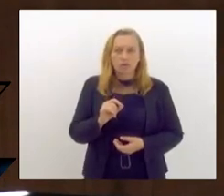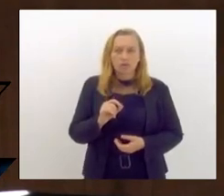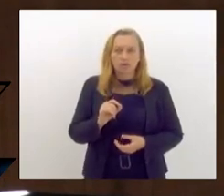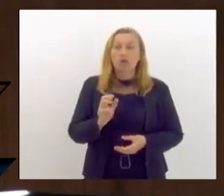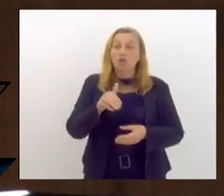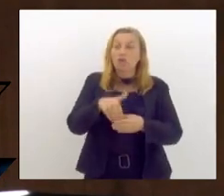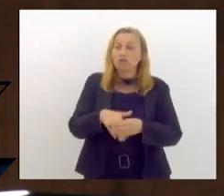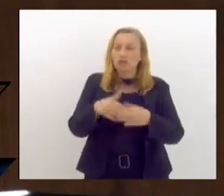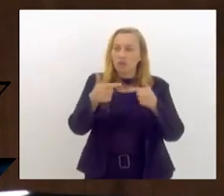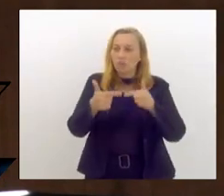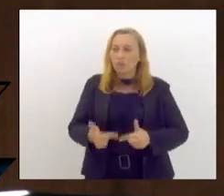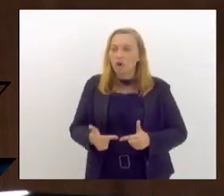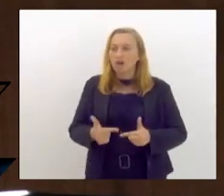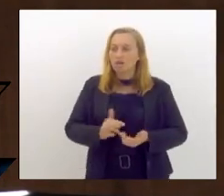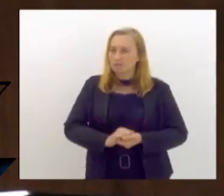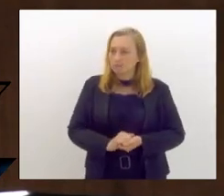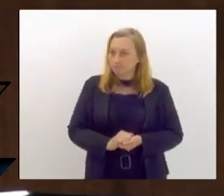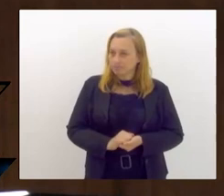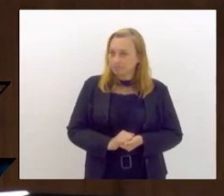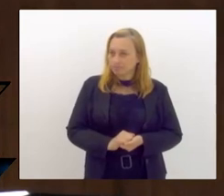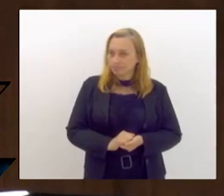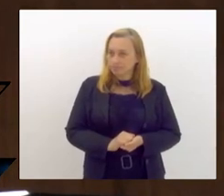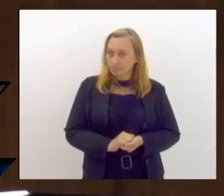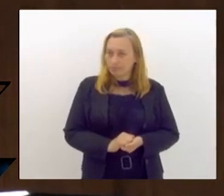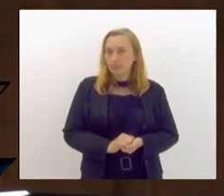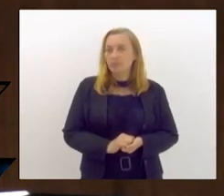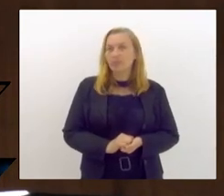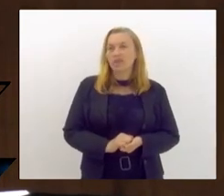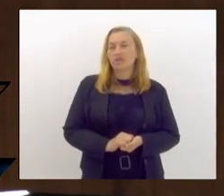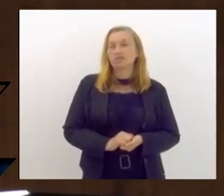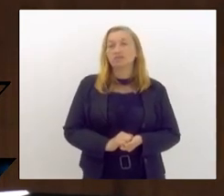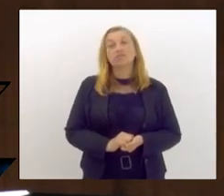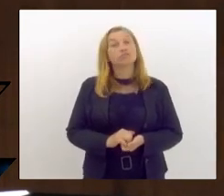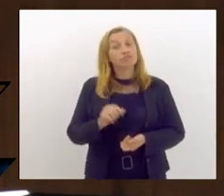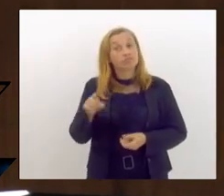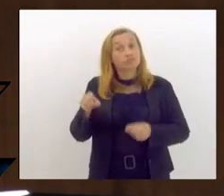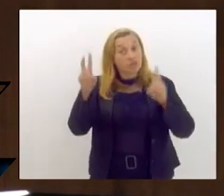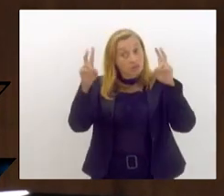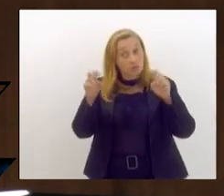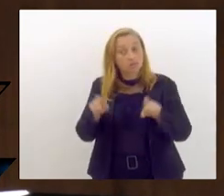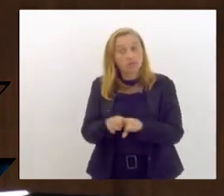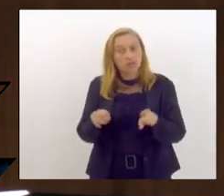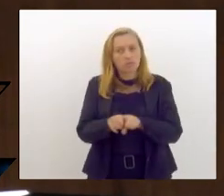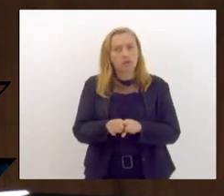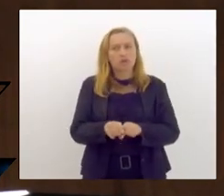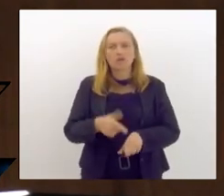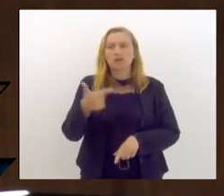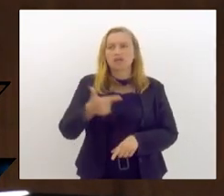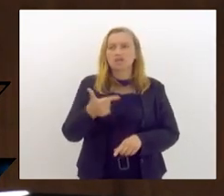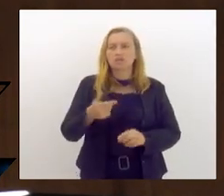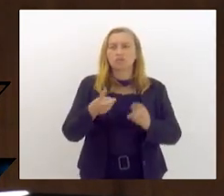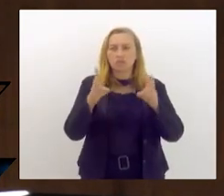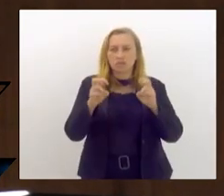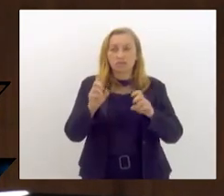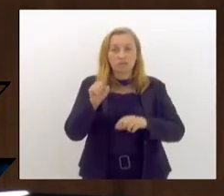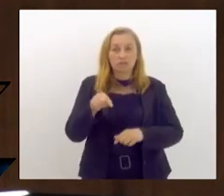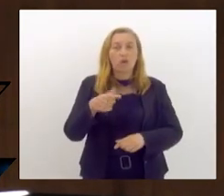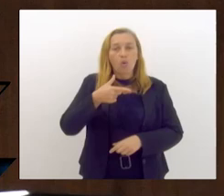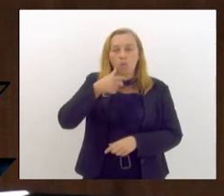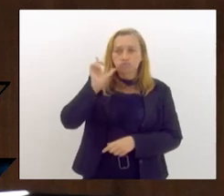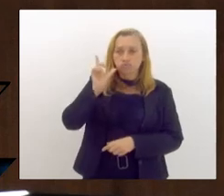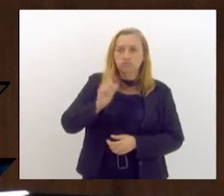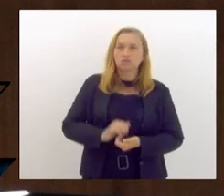votar pela abstenção. Né, se abster, correto. Votar pela abstenção. Neste caso também, a segunda observação que eu coloco é que